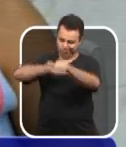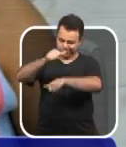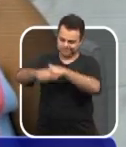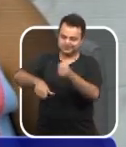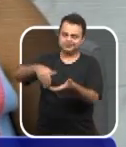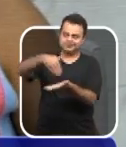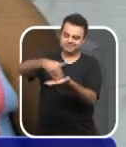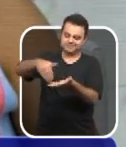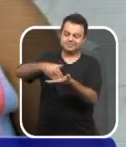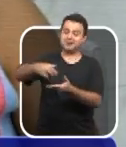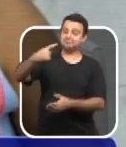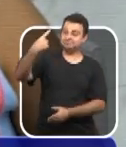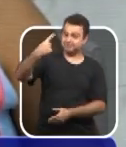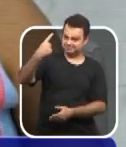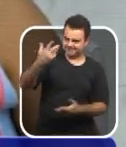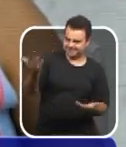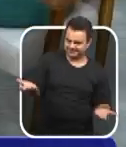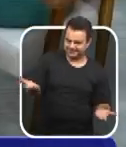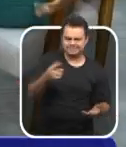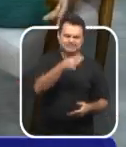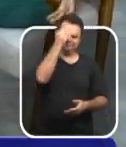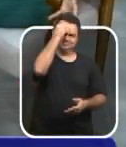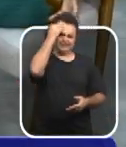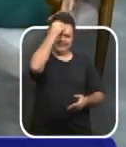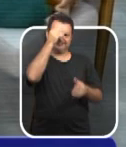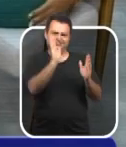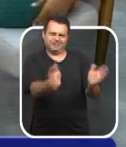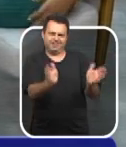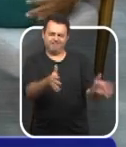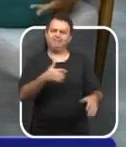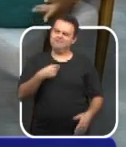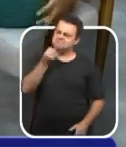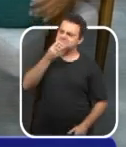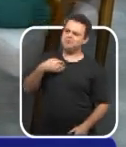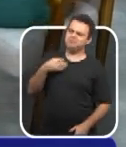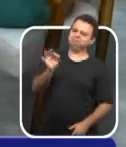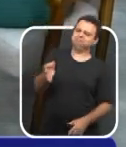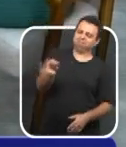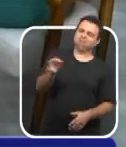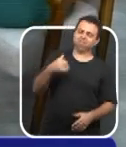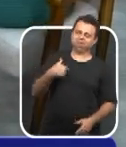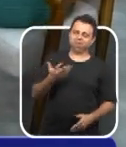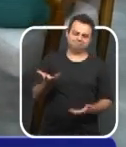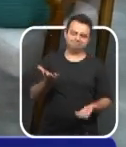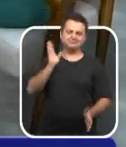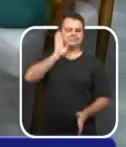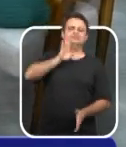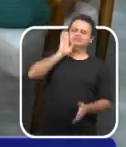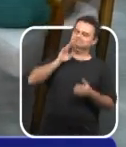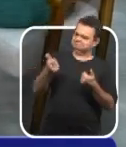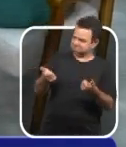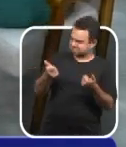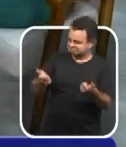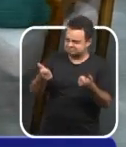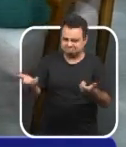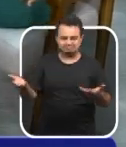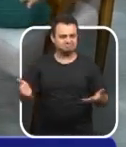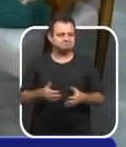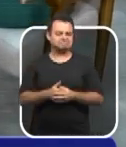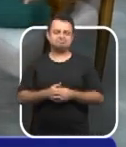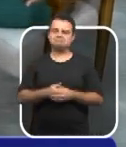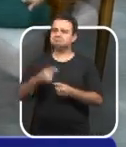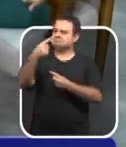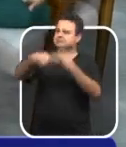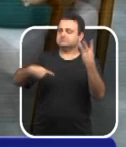no próximo biênio. Que aí você já tem experiência. Já tem experiência, acho bacana. Se tiver que fazer todas